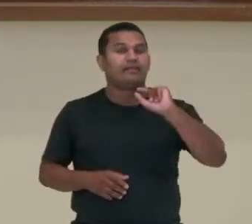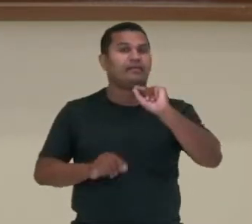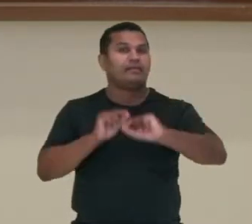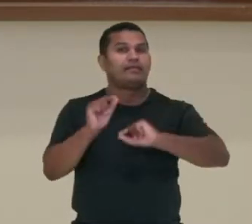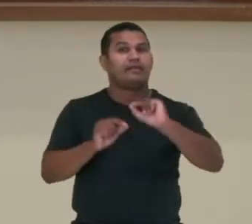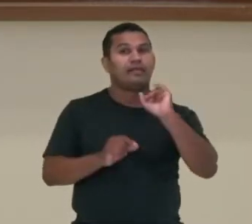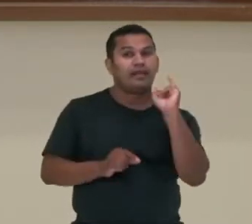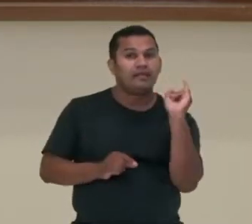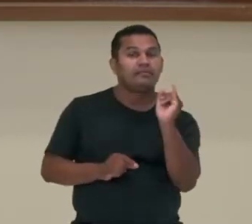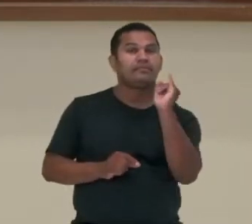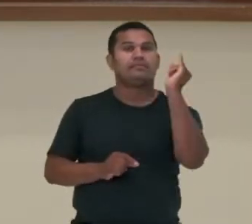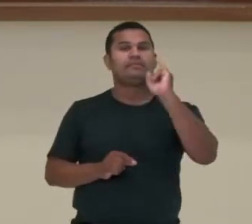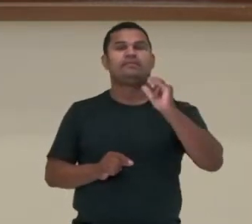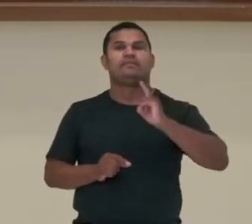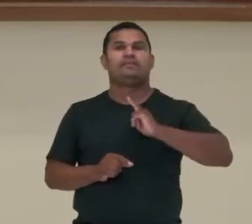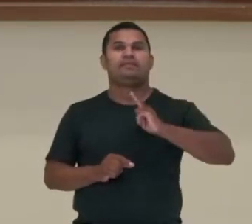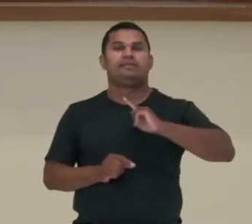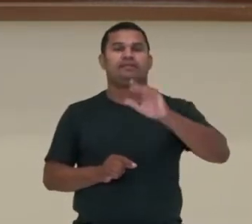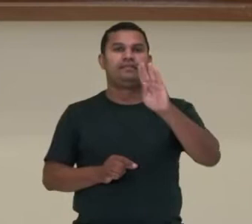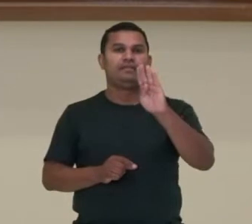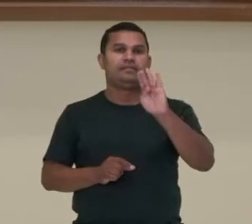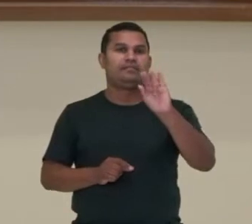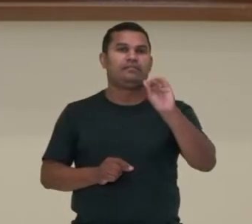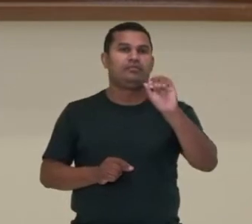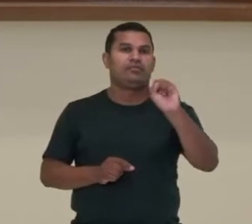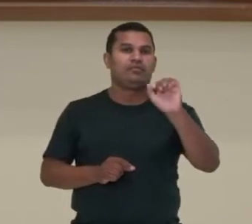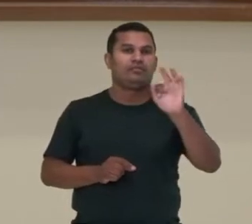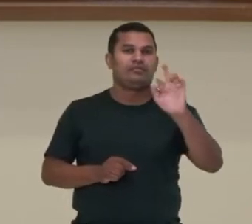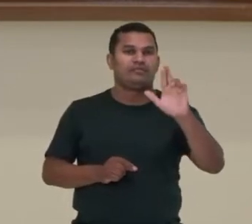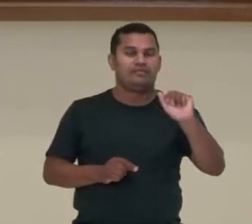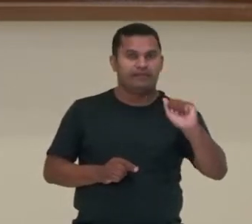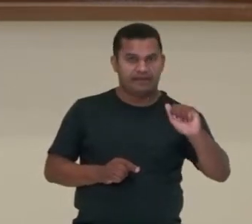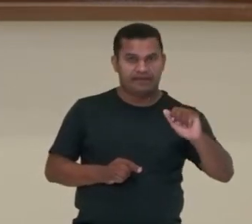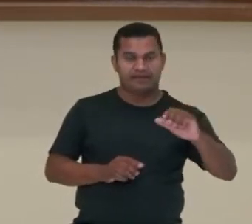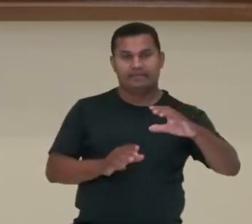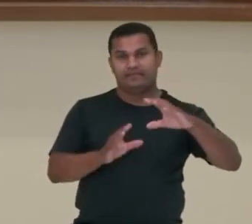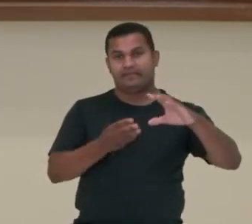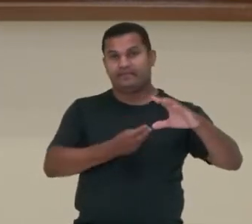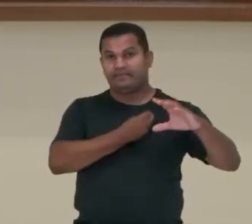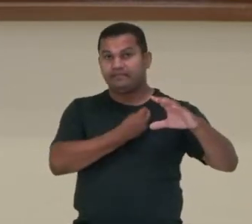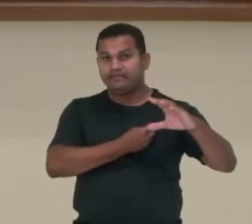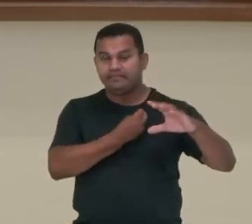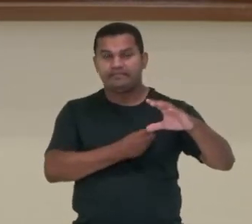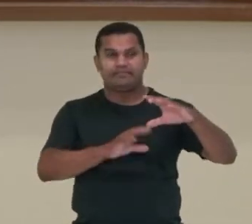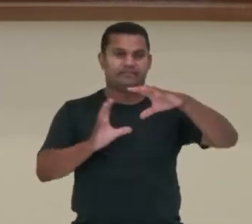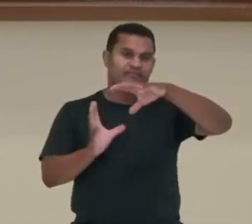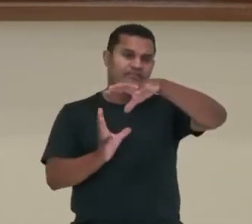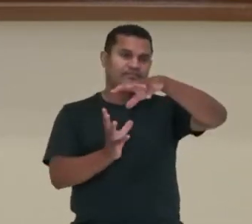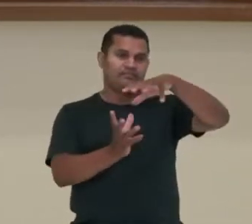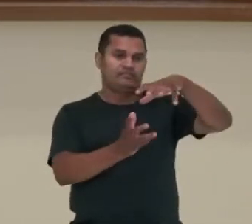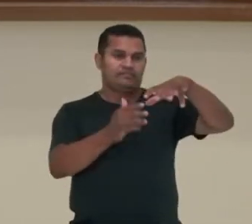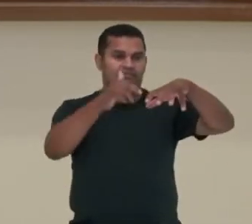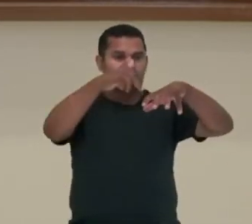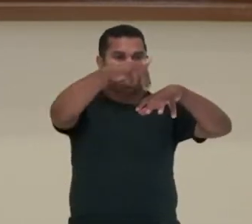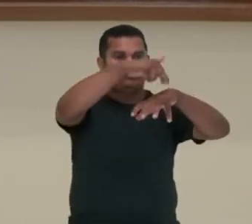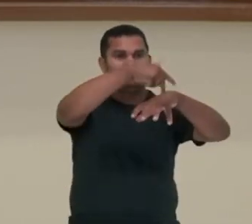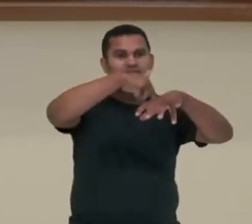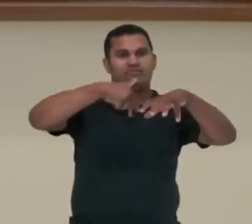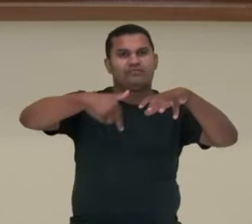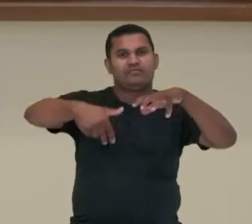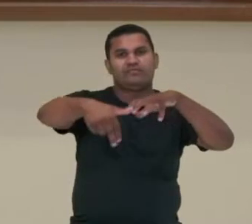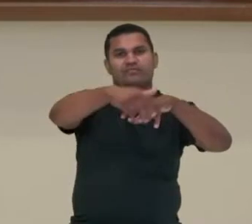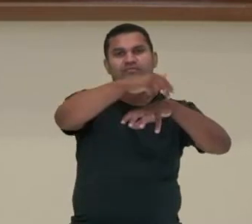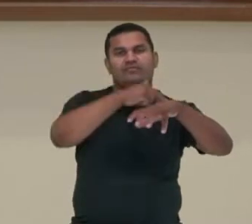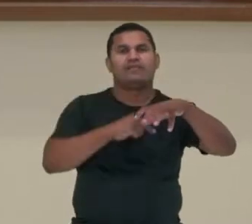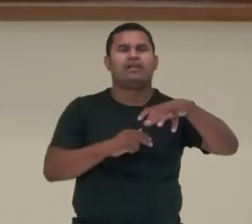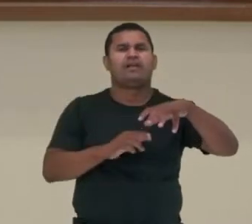a importância dessas características para o desenvolvimento do planeta, para o equilíbrio natural do